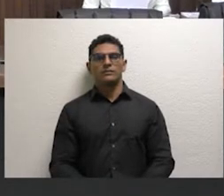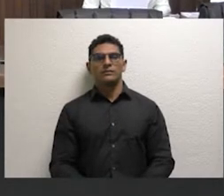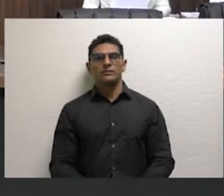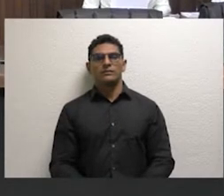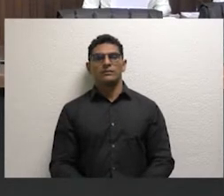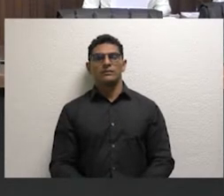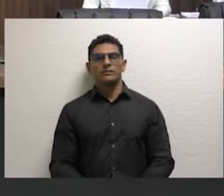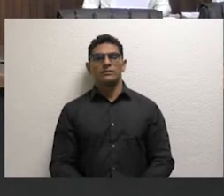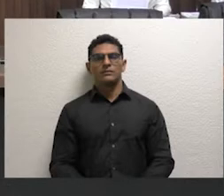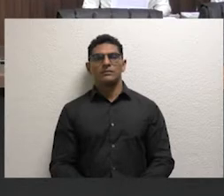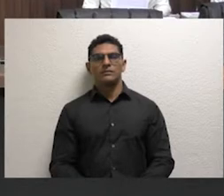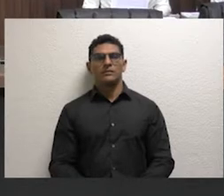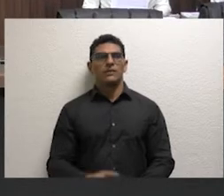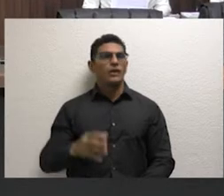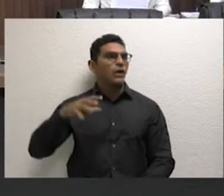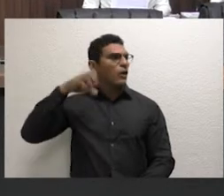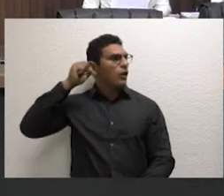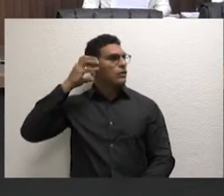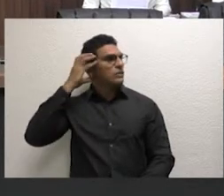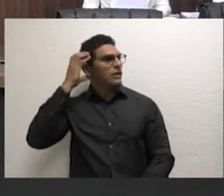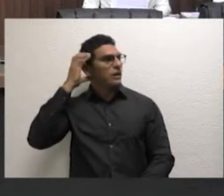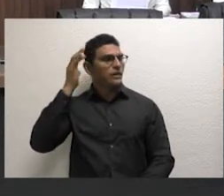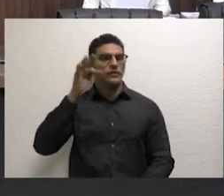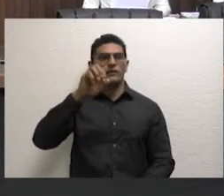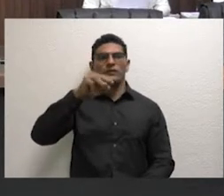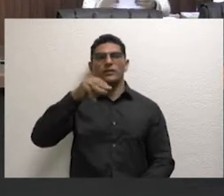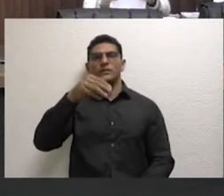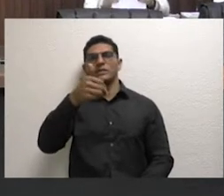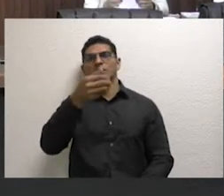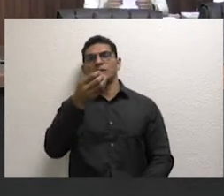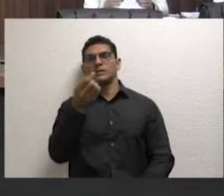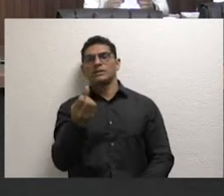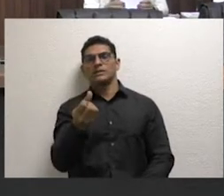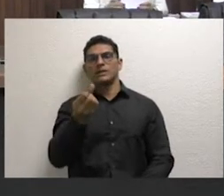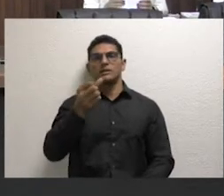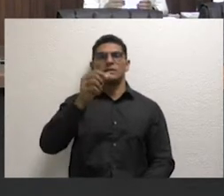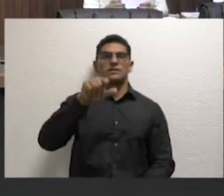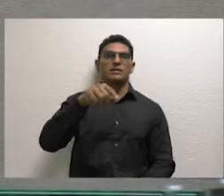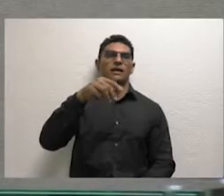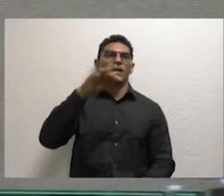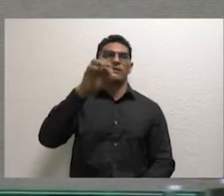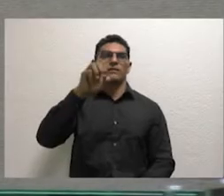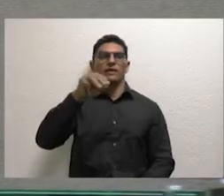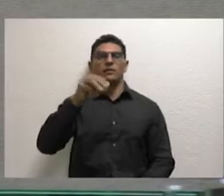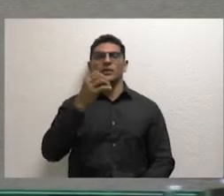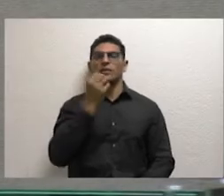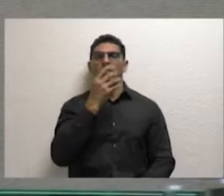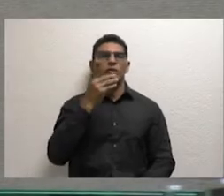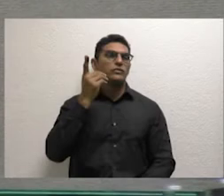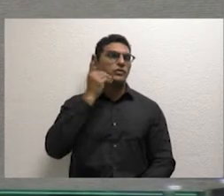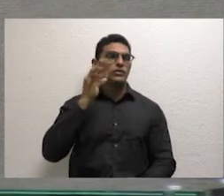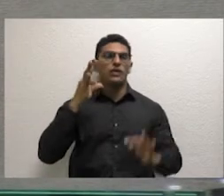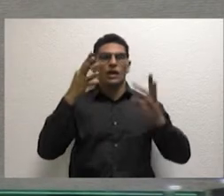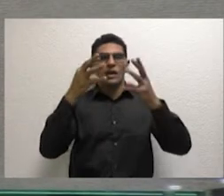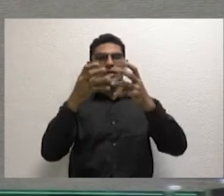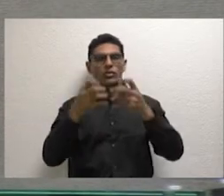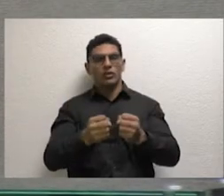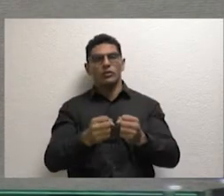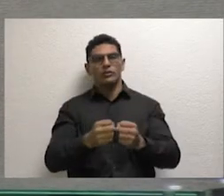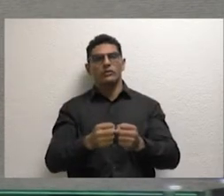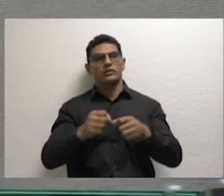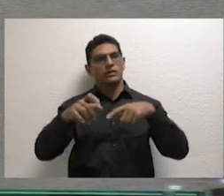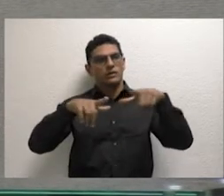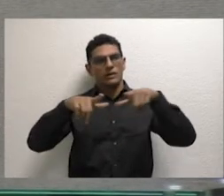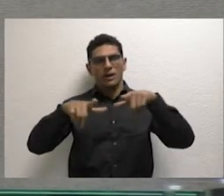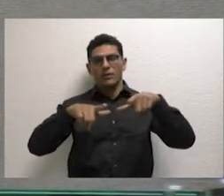ouça Rádio Aliança Senado FM 106,9 MHz bom dia a todas e a todos servidoras servidores